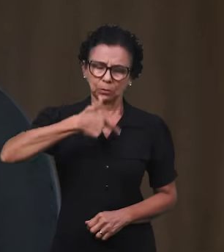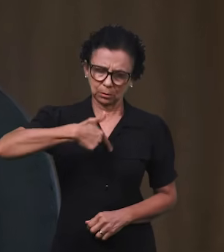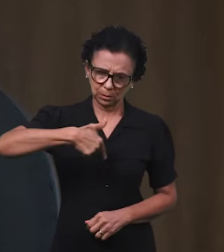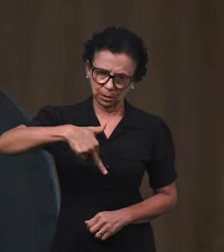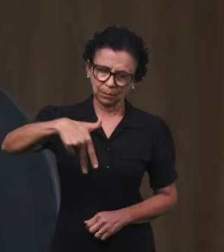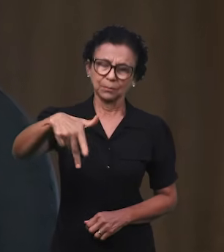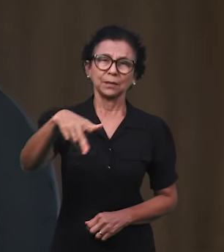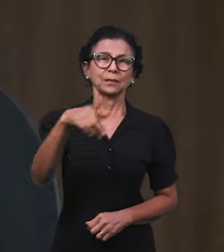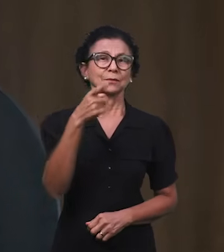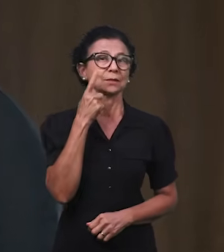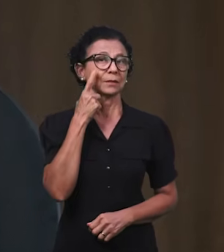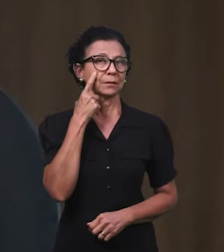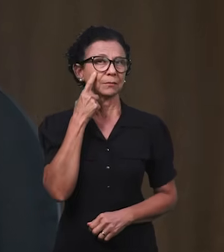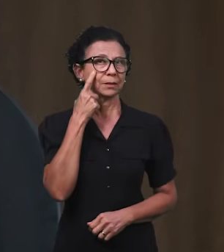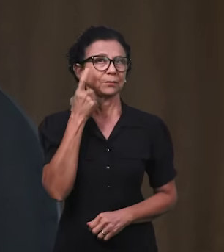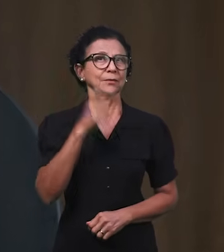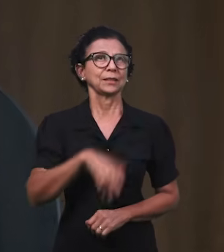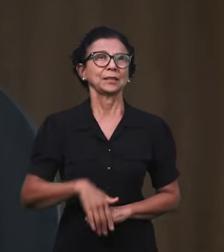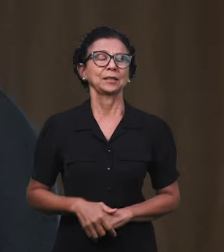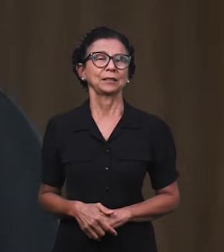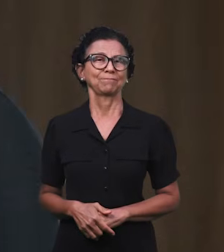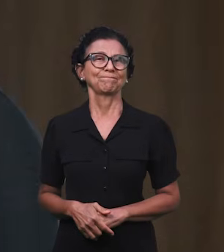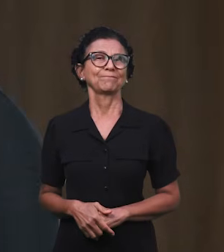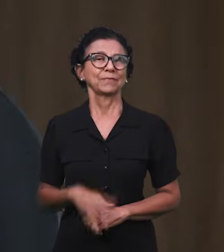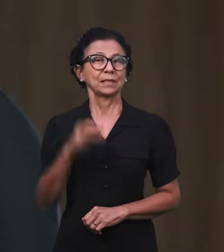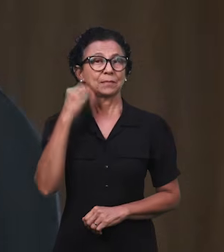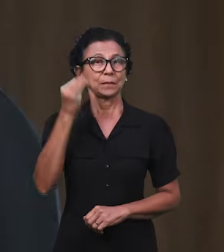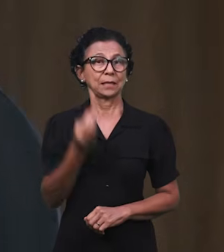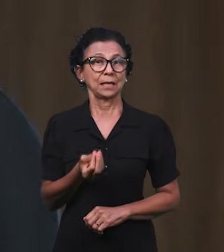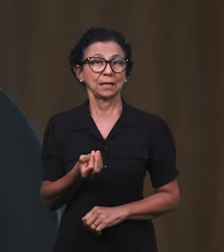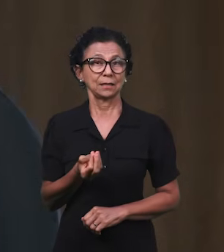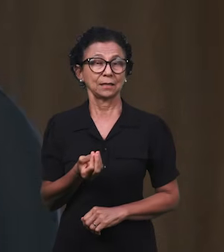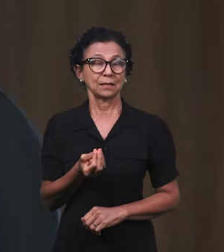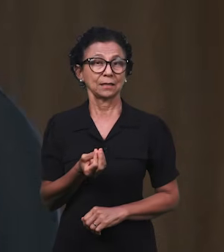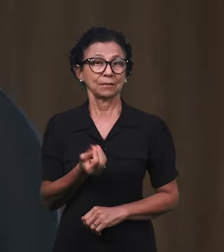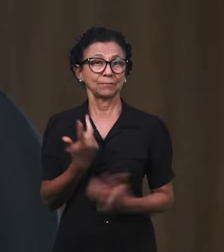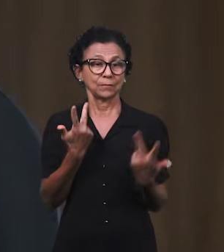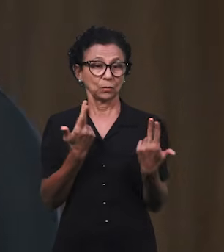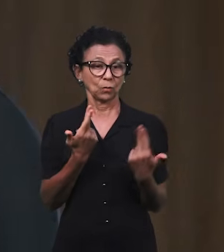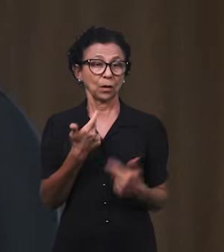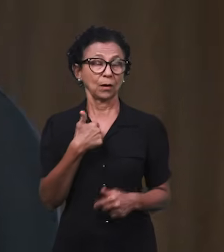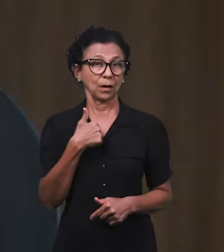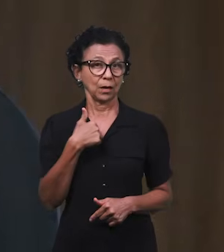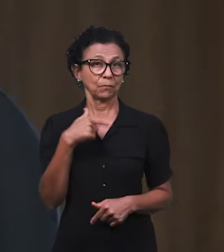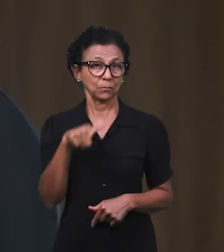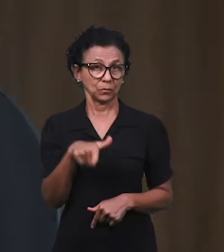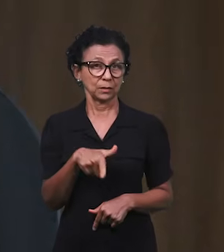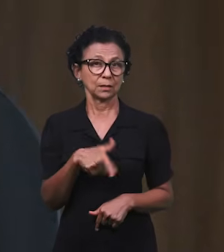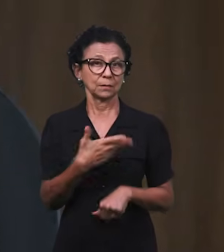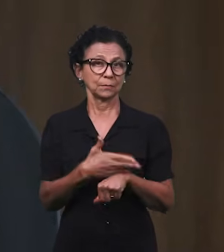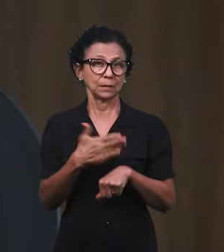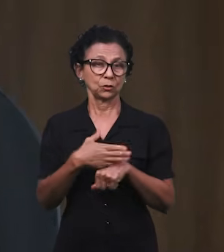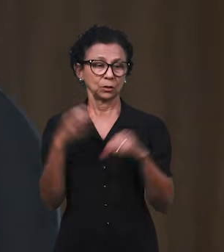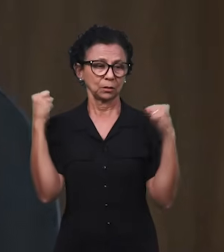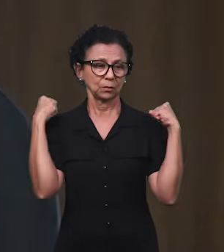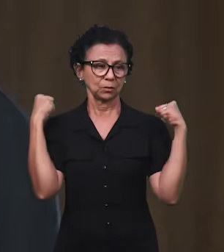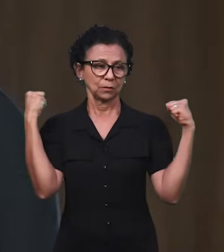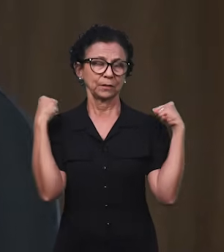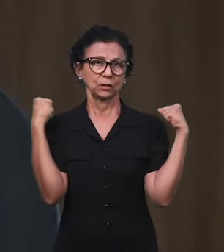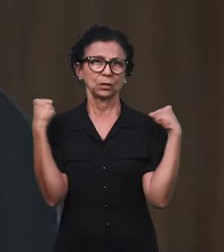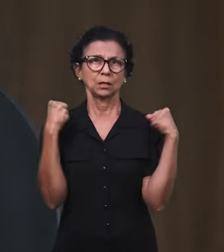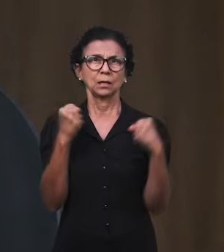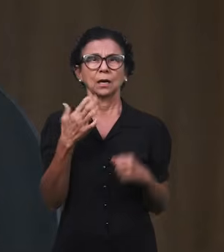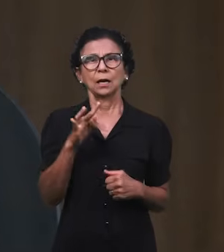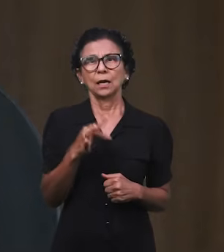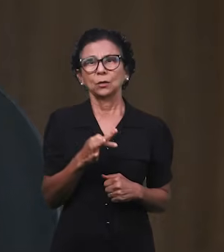caminhe. E você vai ver o que eu vi. Você vai ver que quando você pratica uma atividade física, a